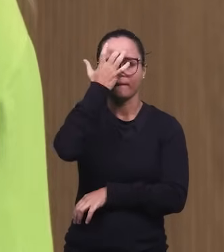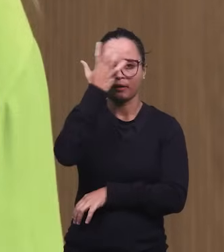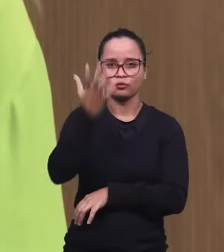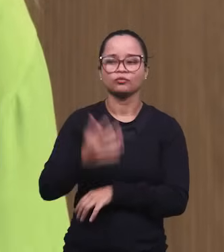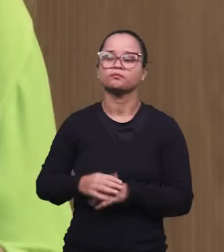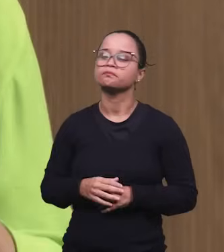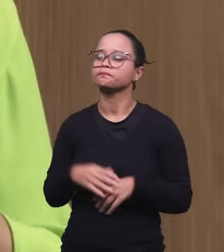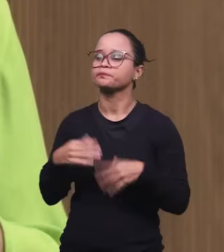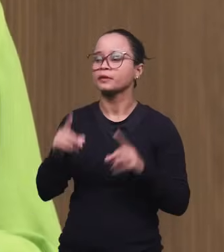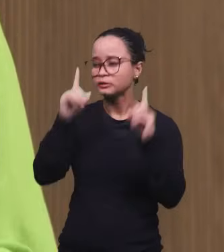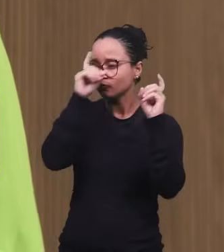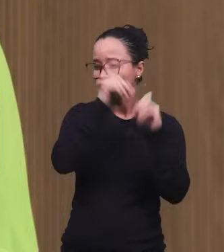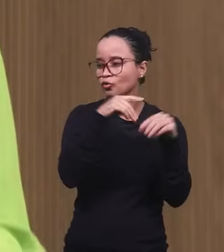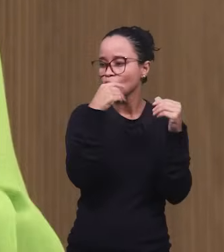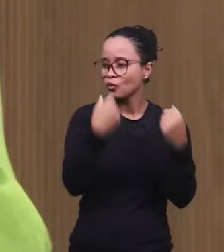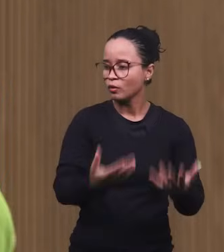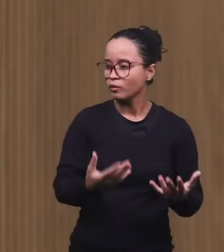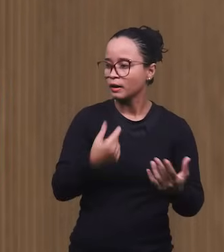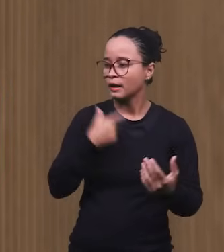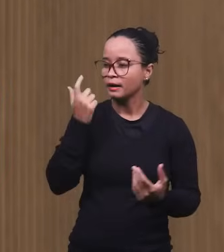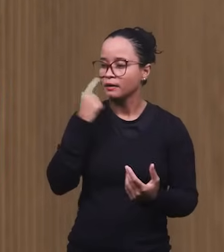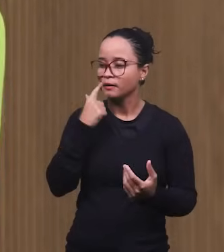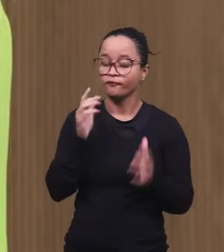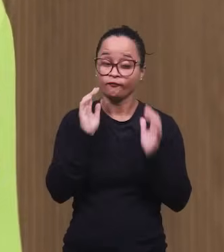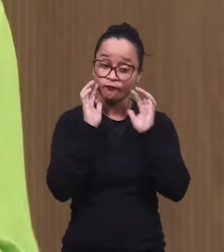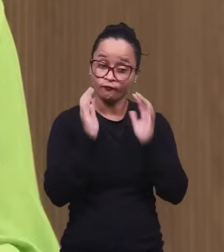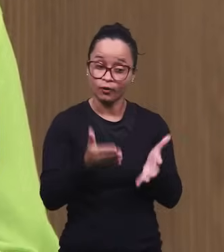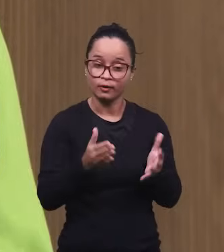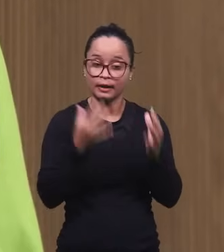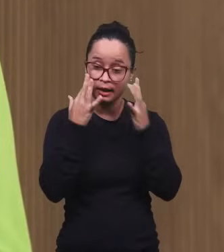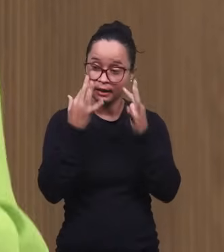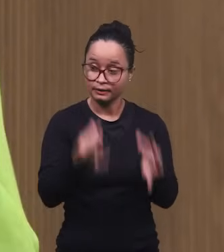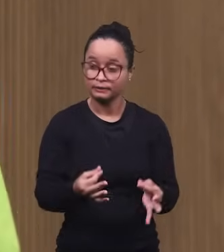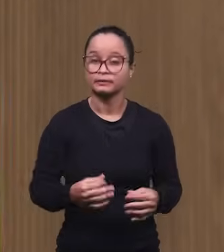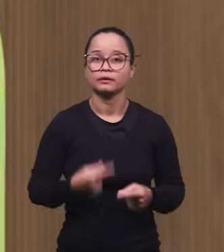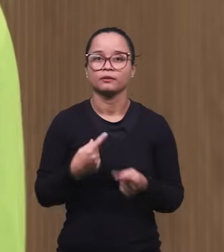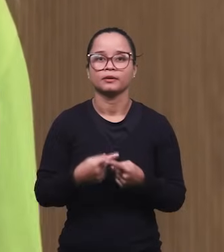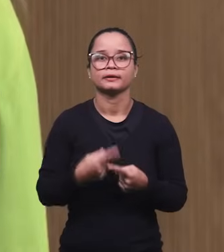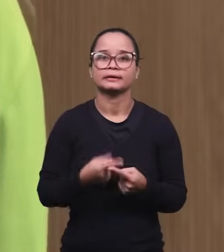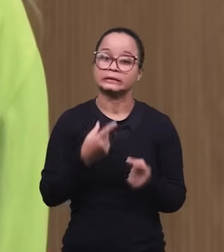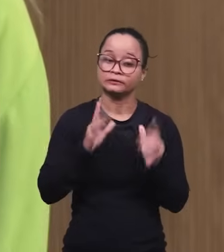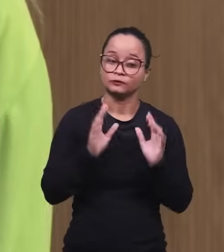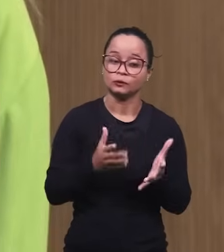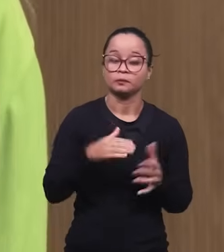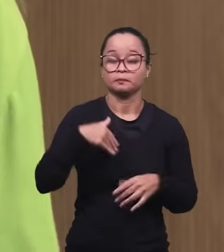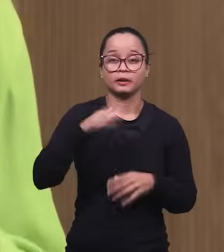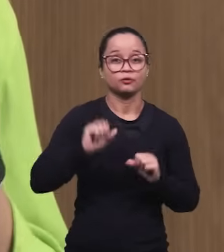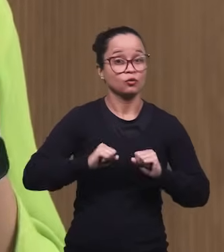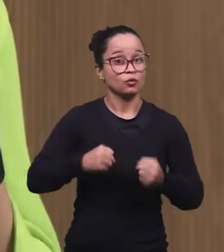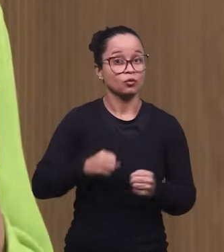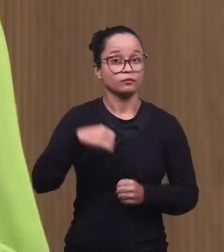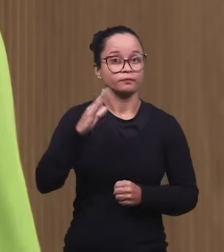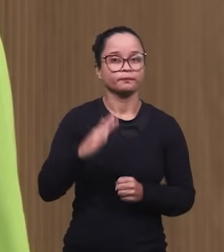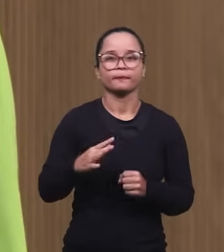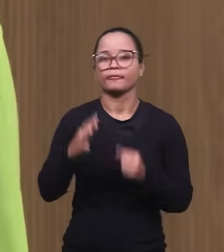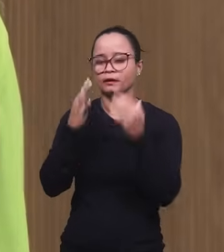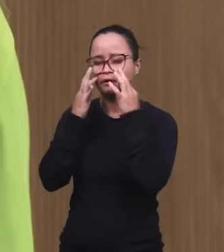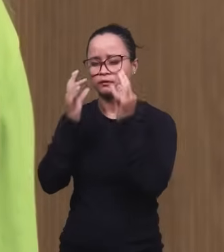mais facilidade, qual ela tem mais dificuldade, que ela precisa colocar mais foco, mais atenção, se dedicar um pouco mais. Ela